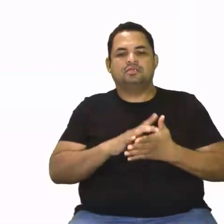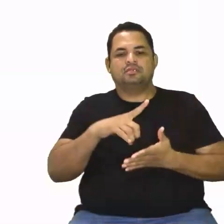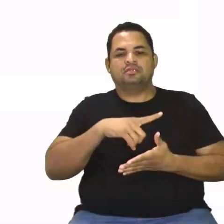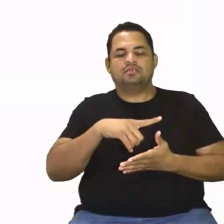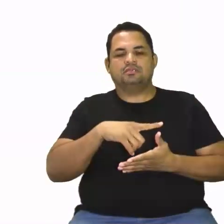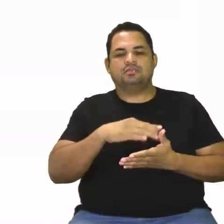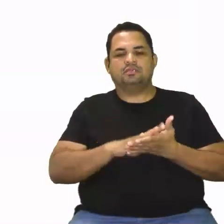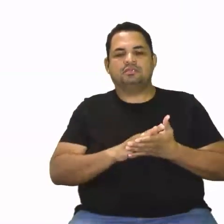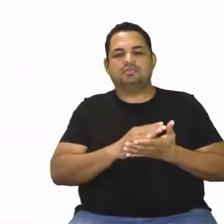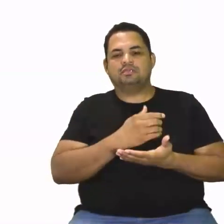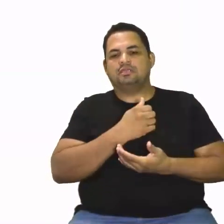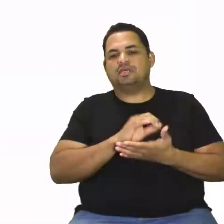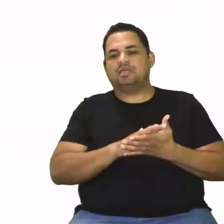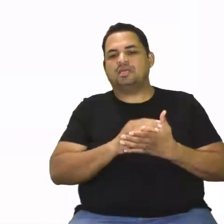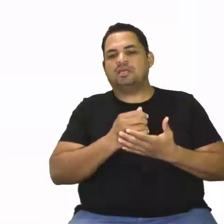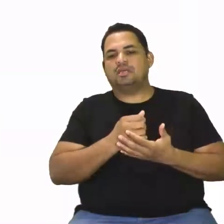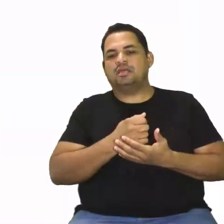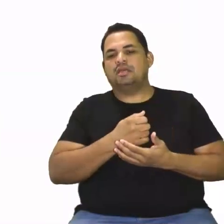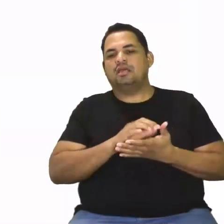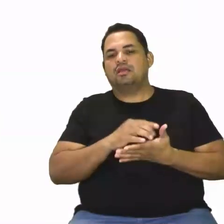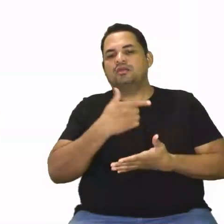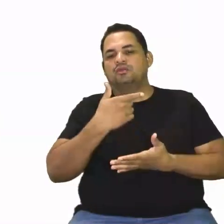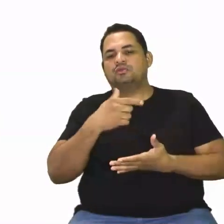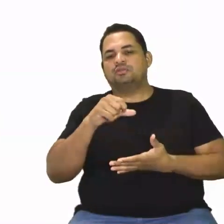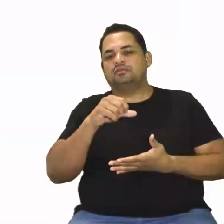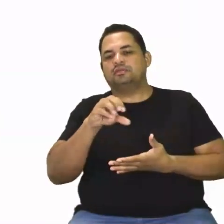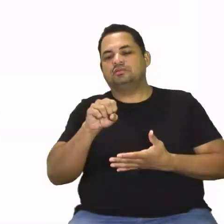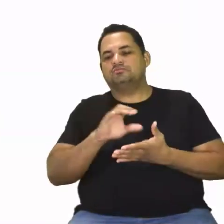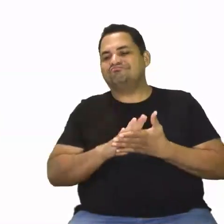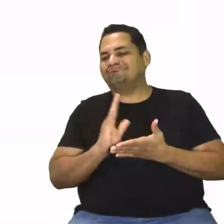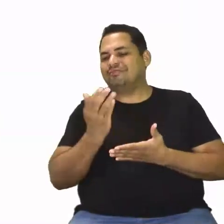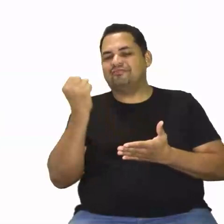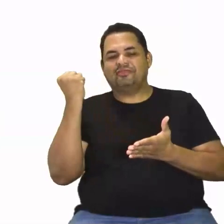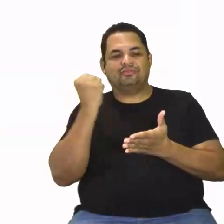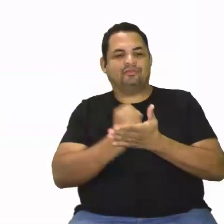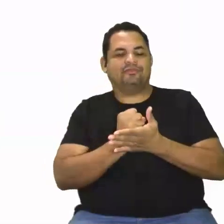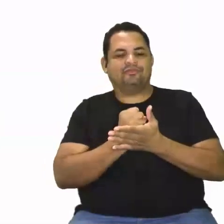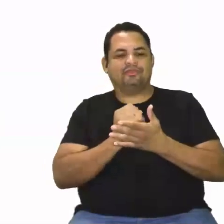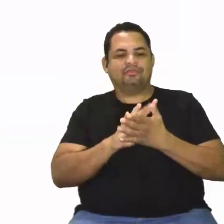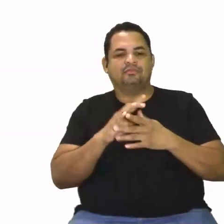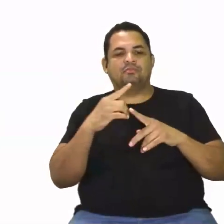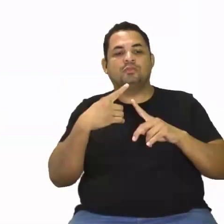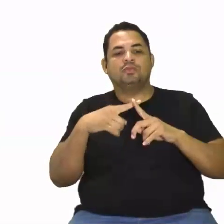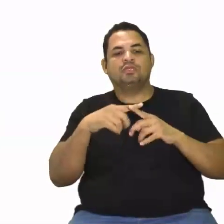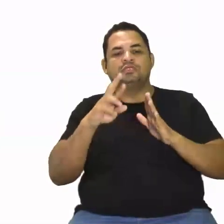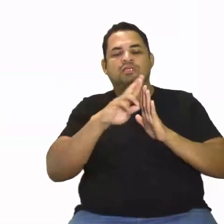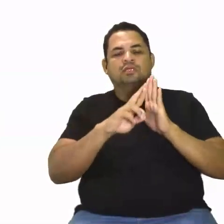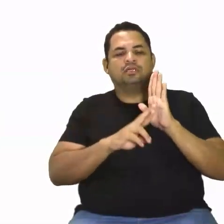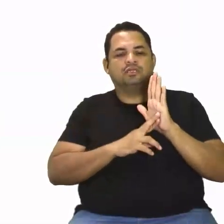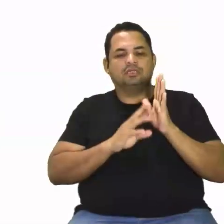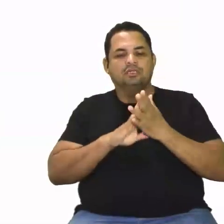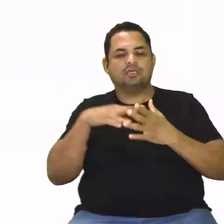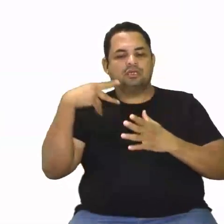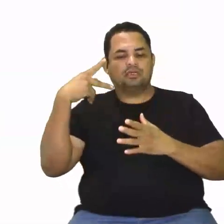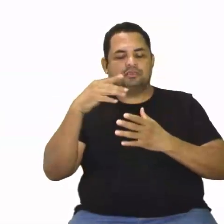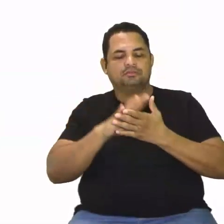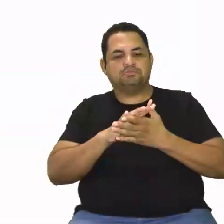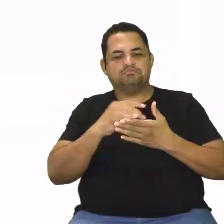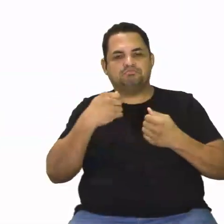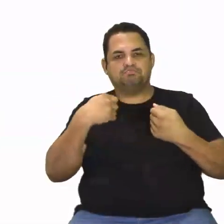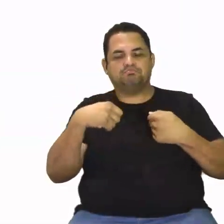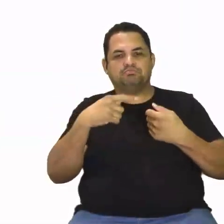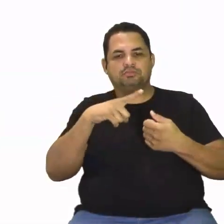de ter levado a maioria dos votos, ela não foi aprovada, porque existe aquela regra parlamentar que para haver uma